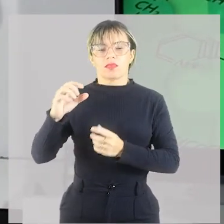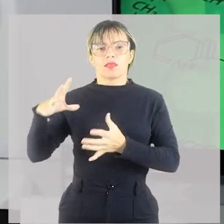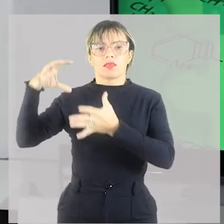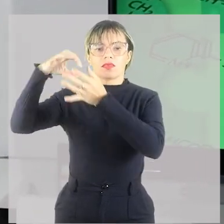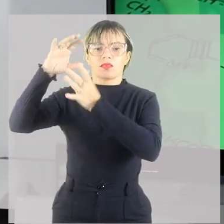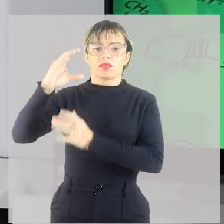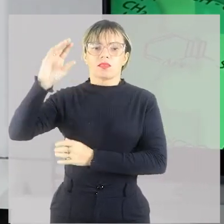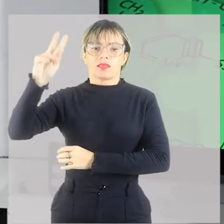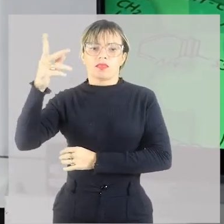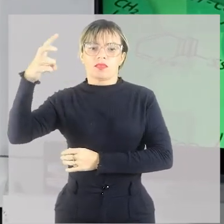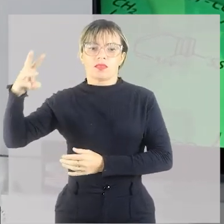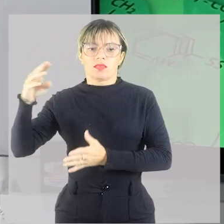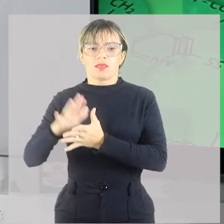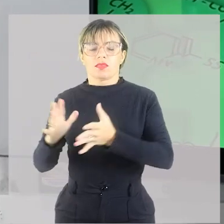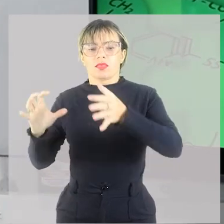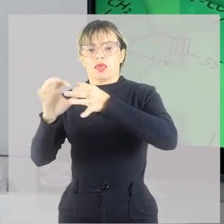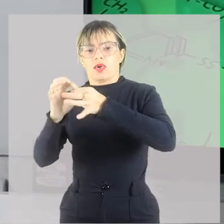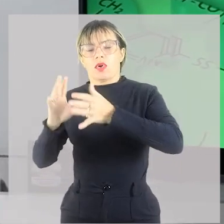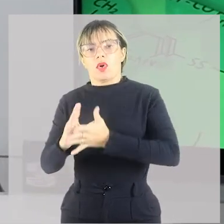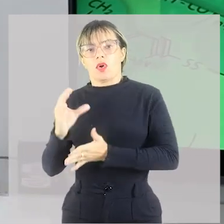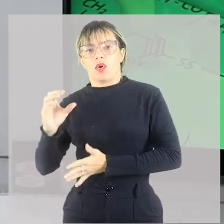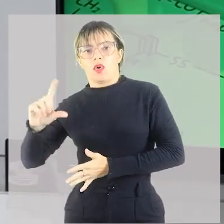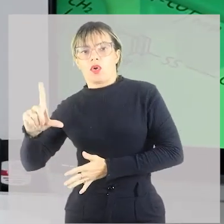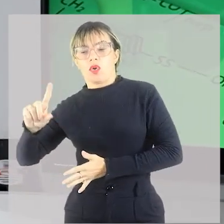CH3, olha o clorozão aí, ó.